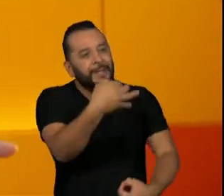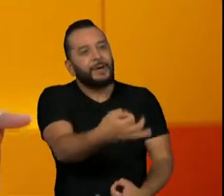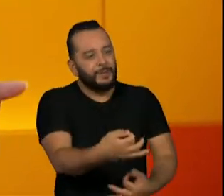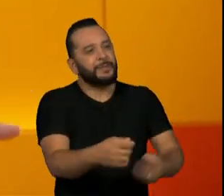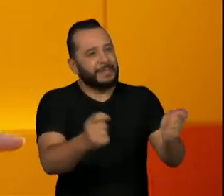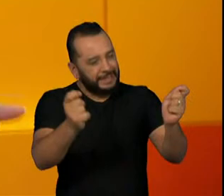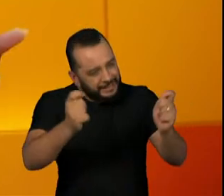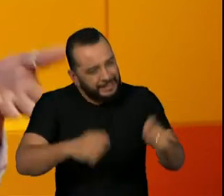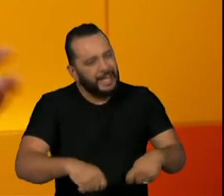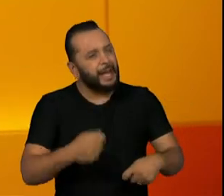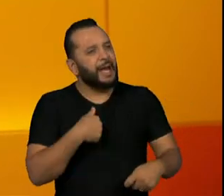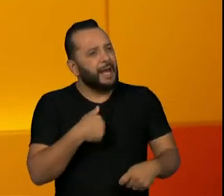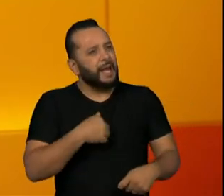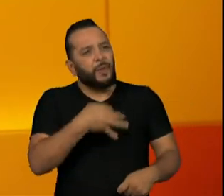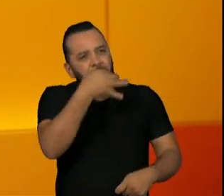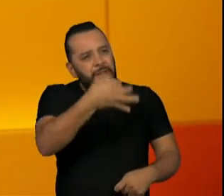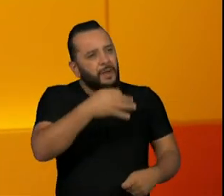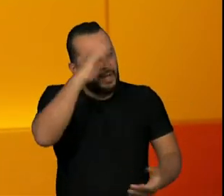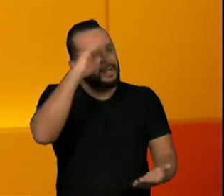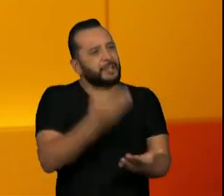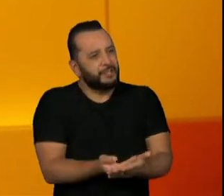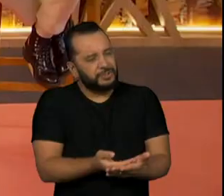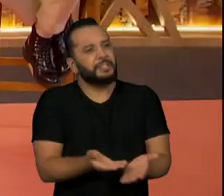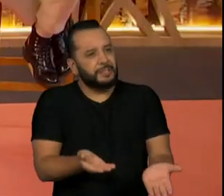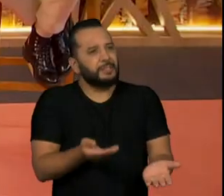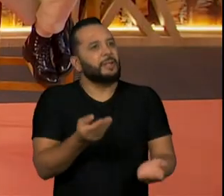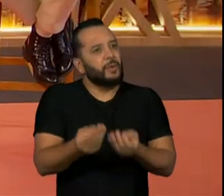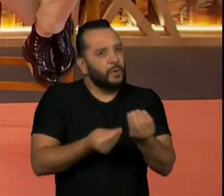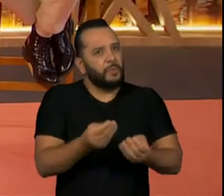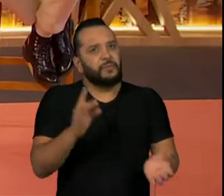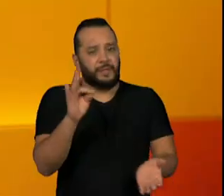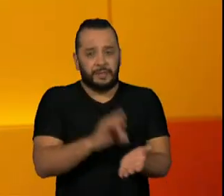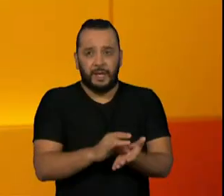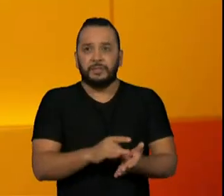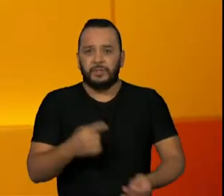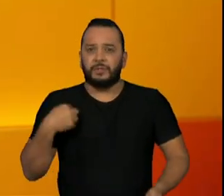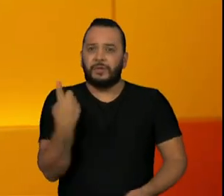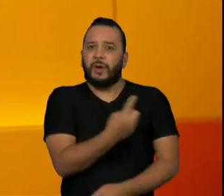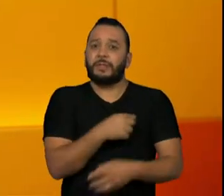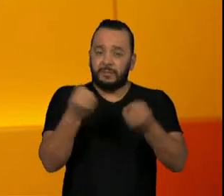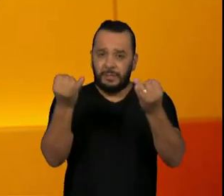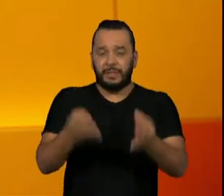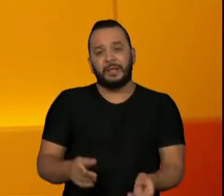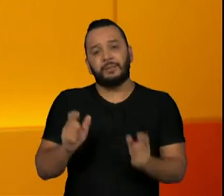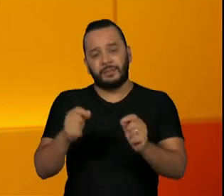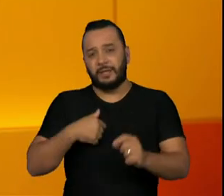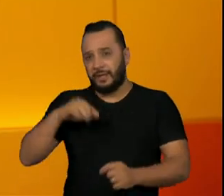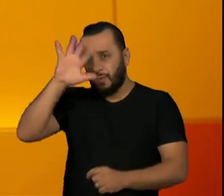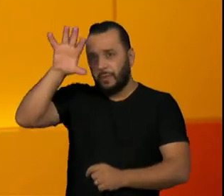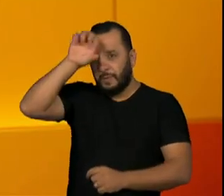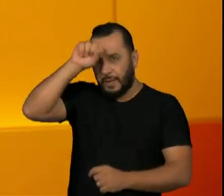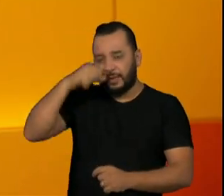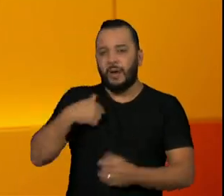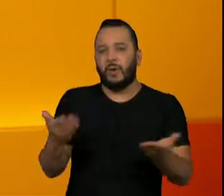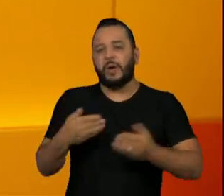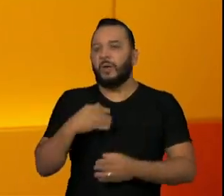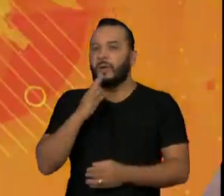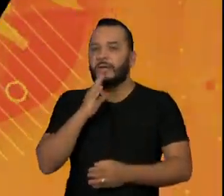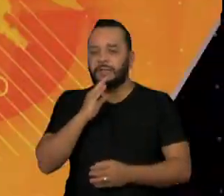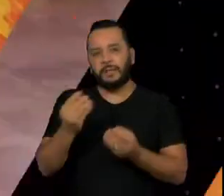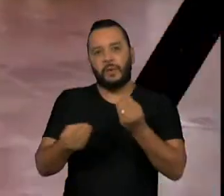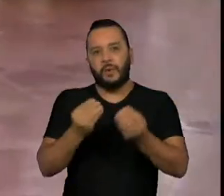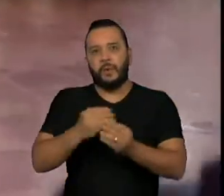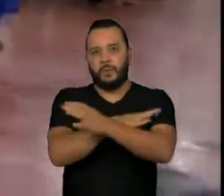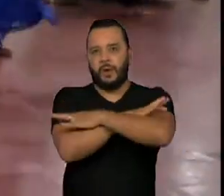e possam falar aqui o que vocês acreditam e têm como verdade. Nós falamos sobre Umbanda, agora vamos conhecer um pouco do